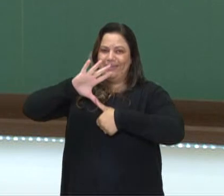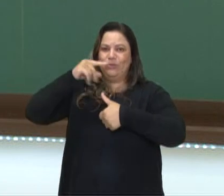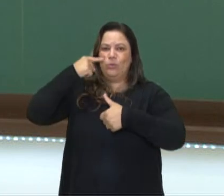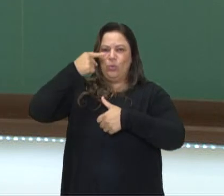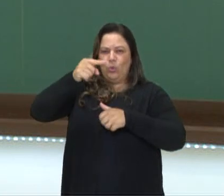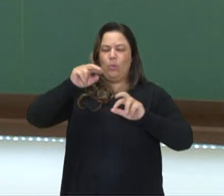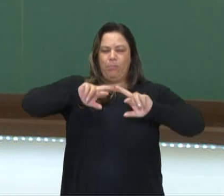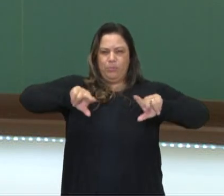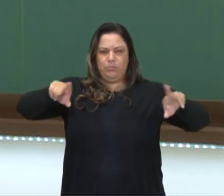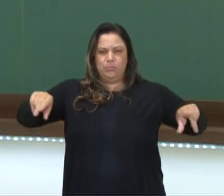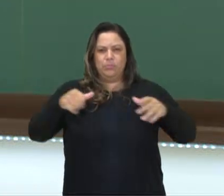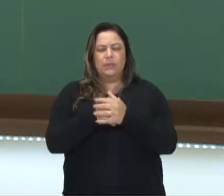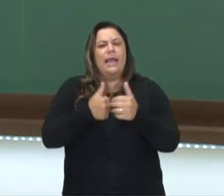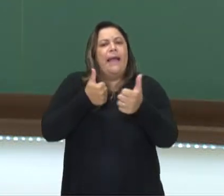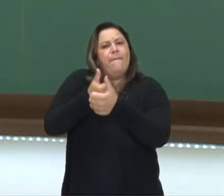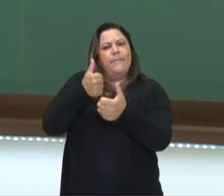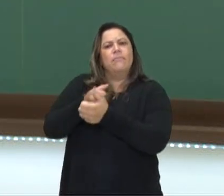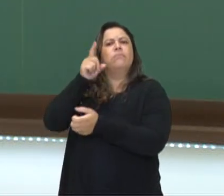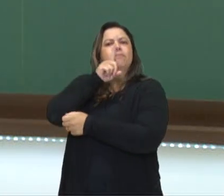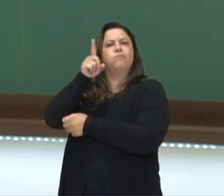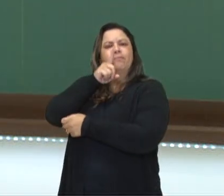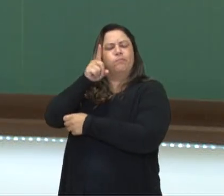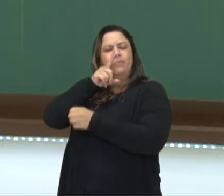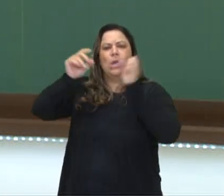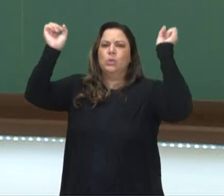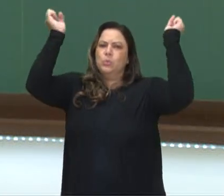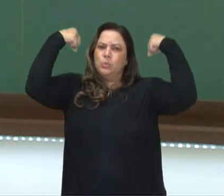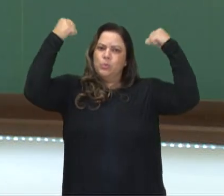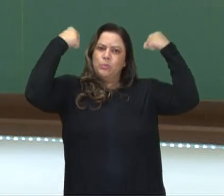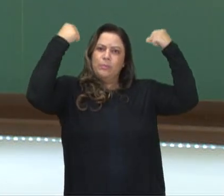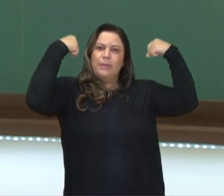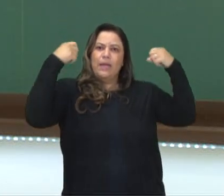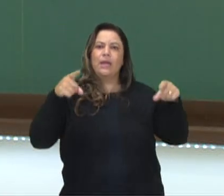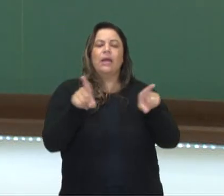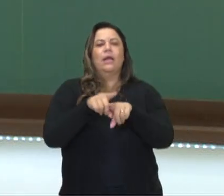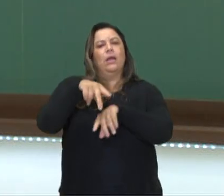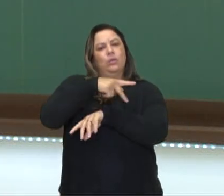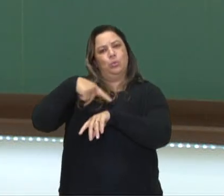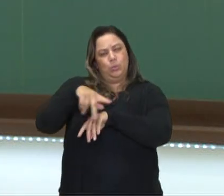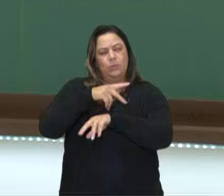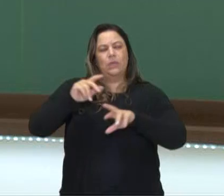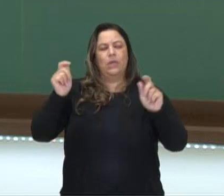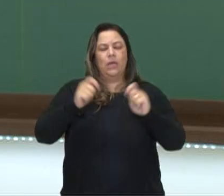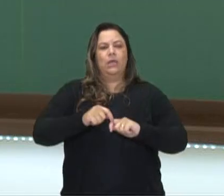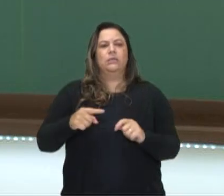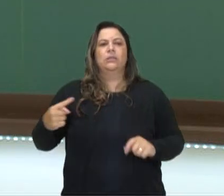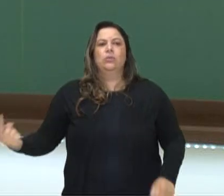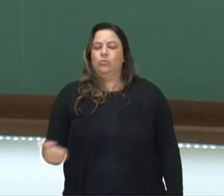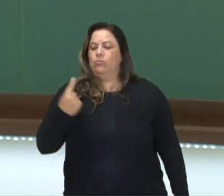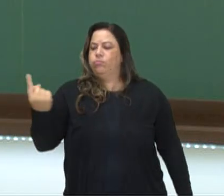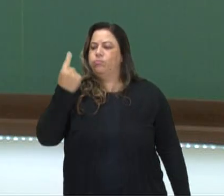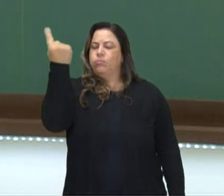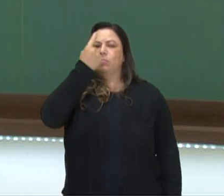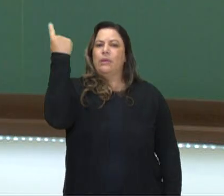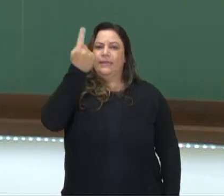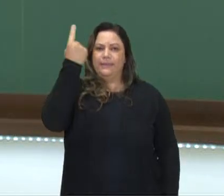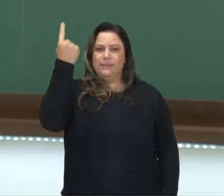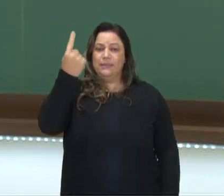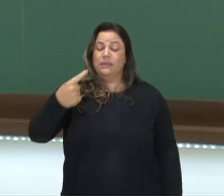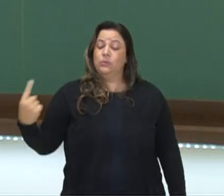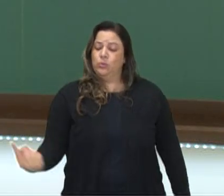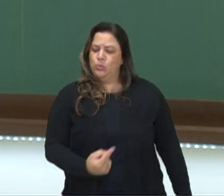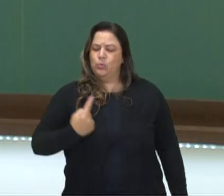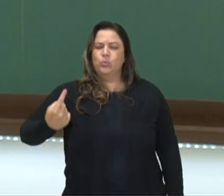Unidos, México, esses grandes furacões, eles se formam, são cíclicos, e